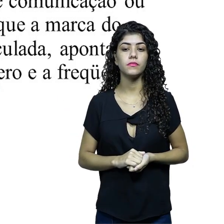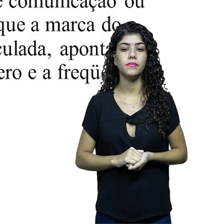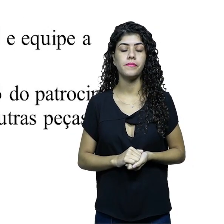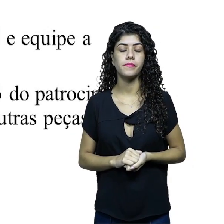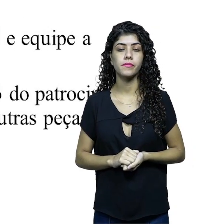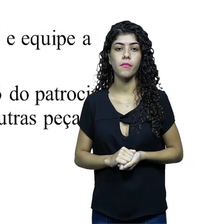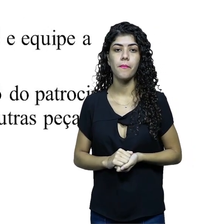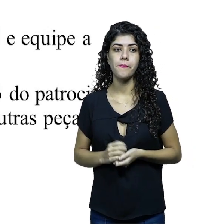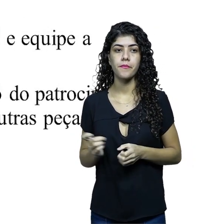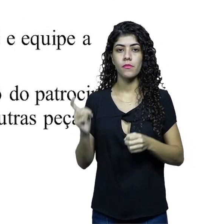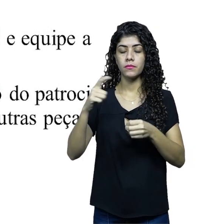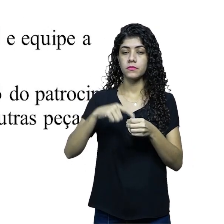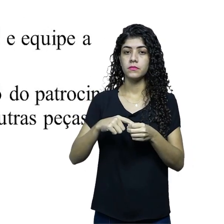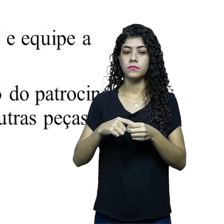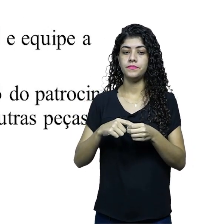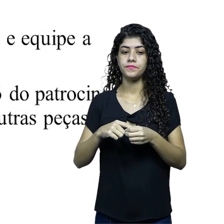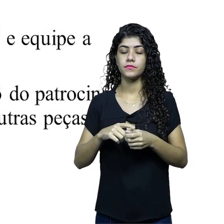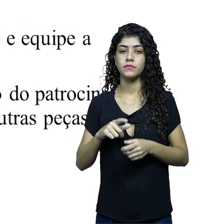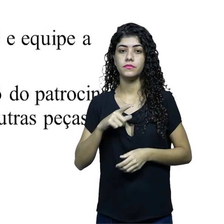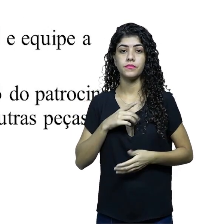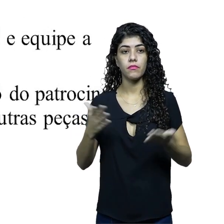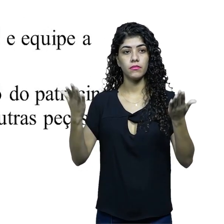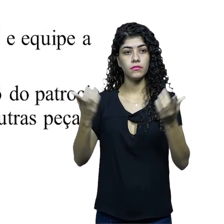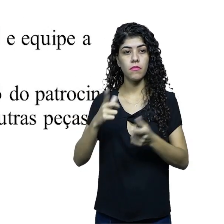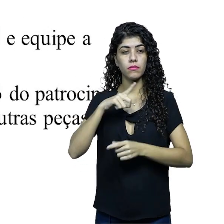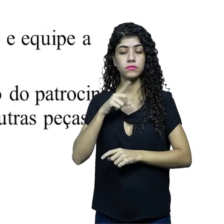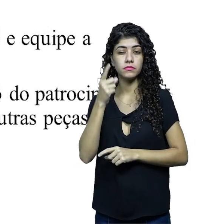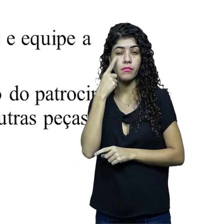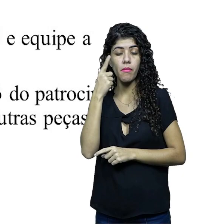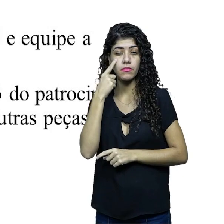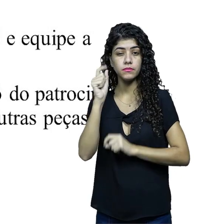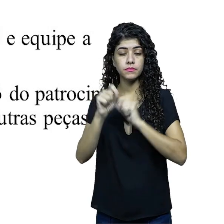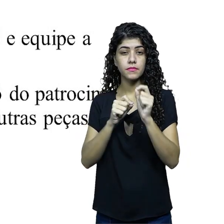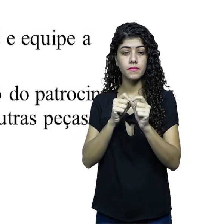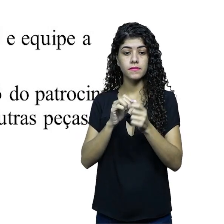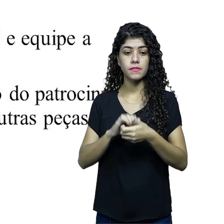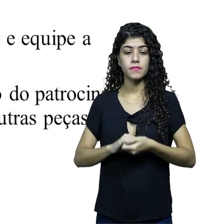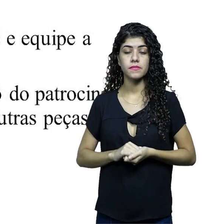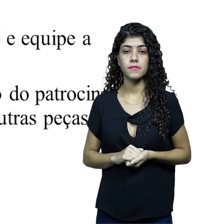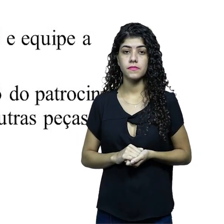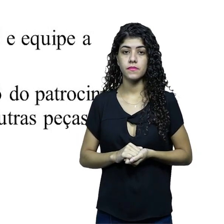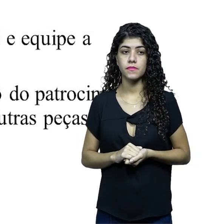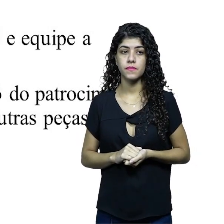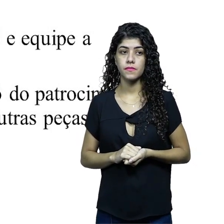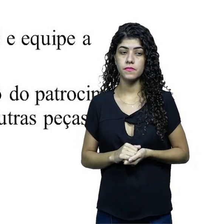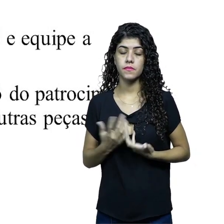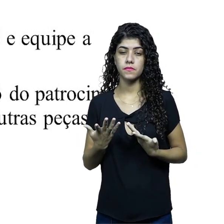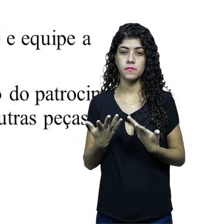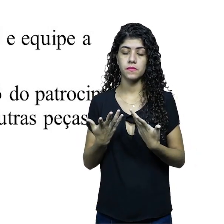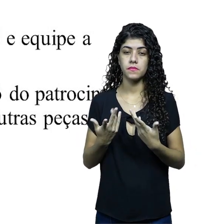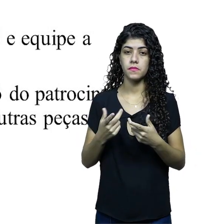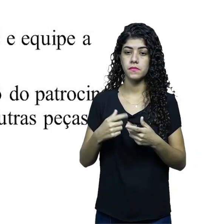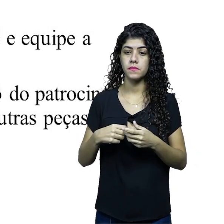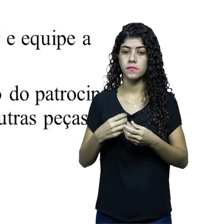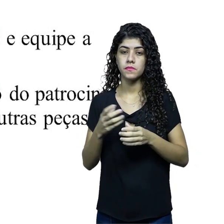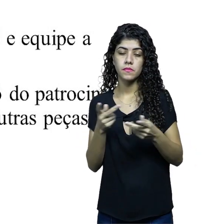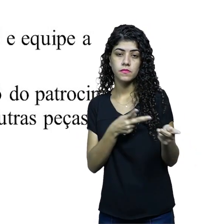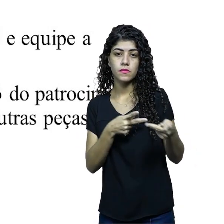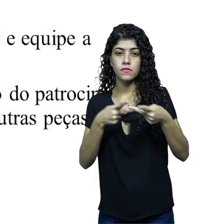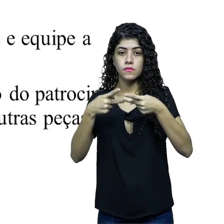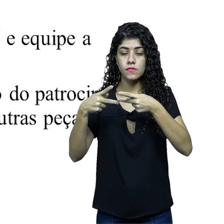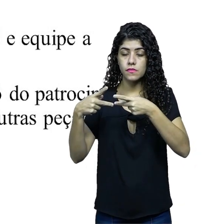inserções. Plano de retorno institucional. Aqui você vai pensar pré-estreias, exclusiva para o